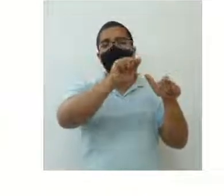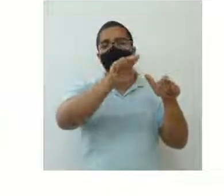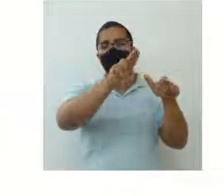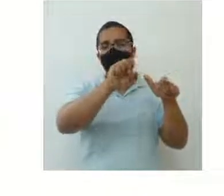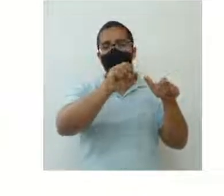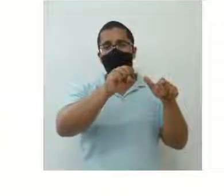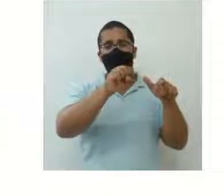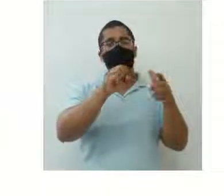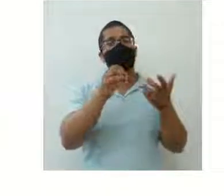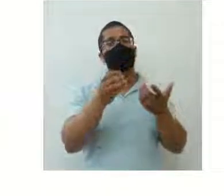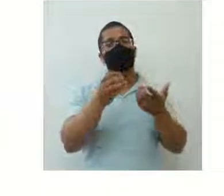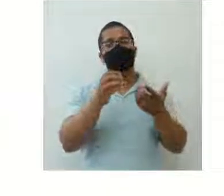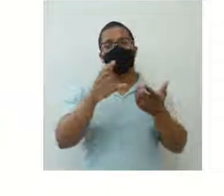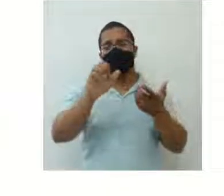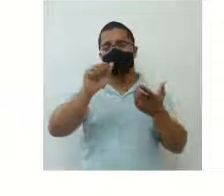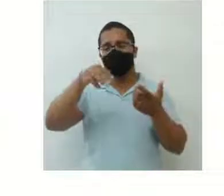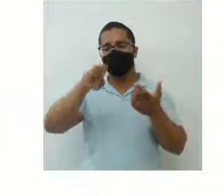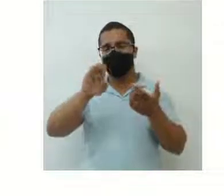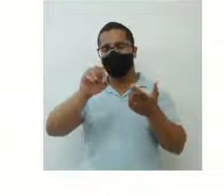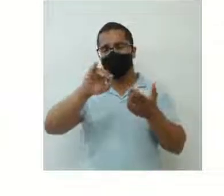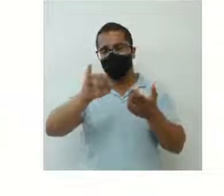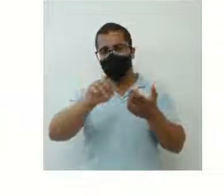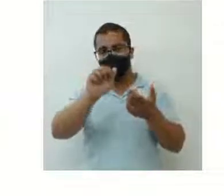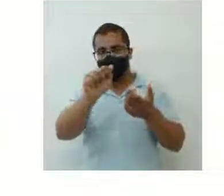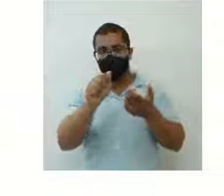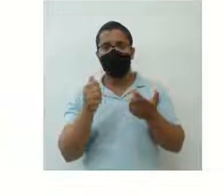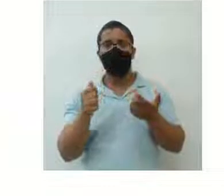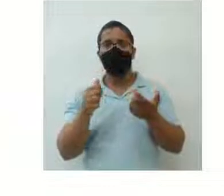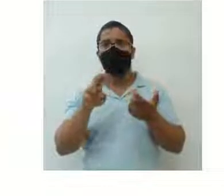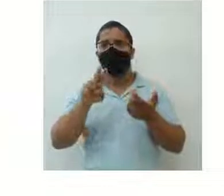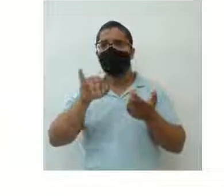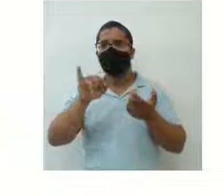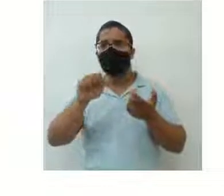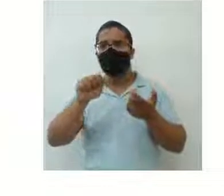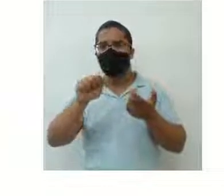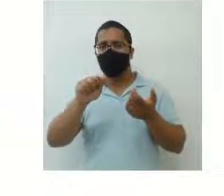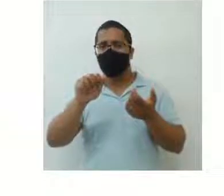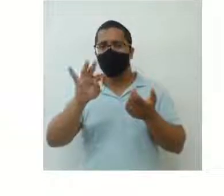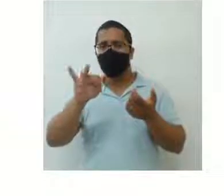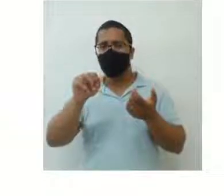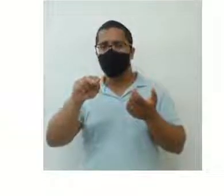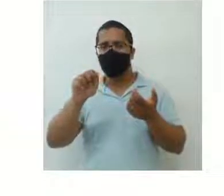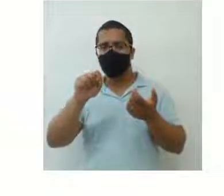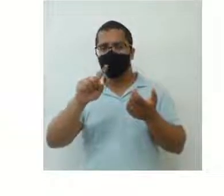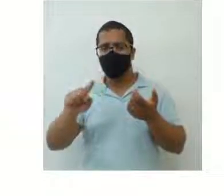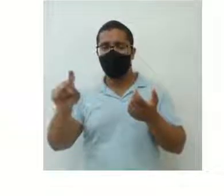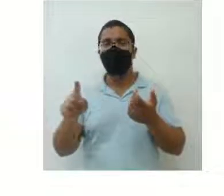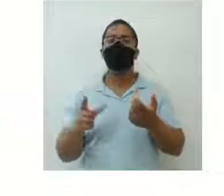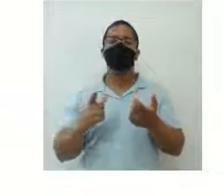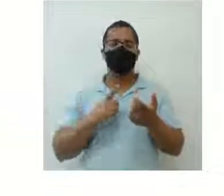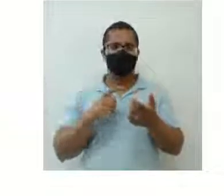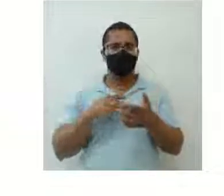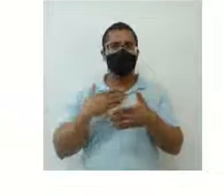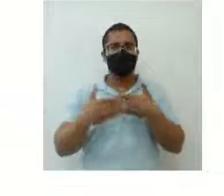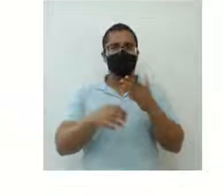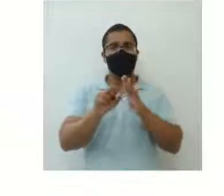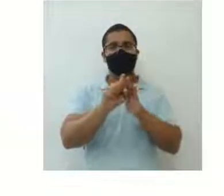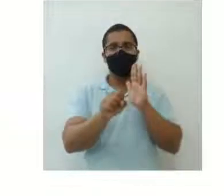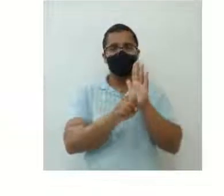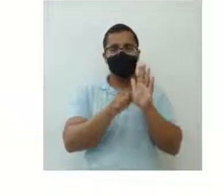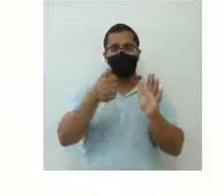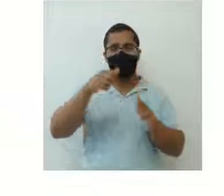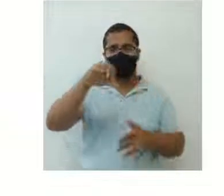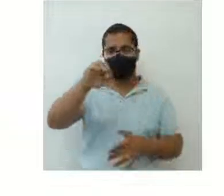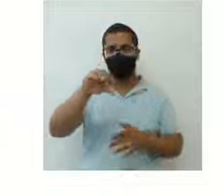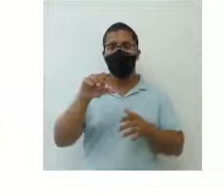Vietnã, da Indochina, né? Então, no século XIX, entrou em cena a Grã-Bretanha.